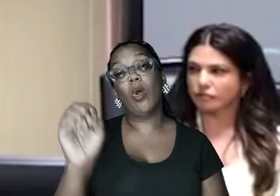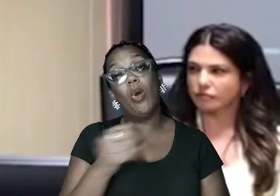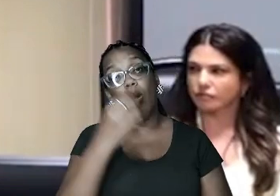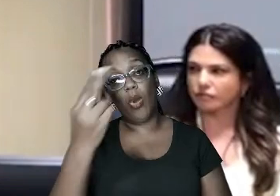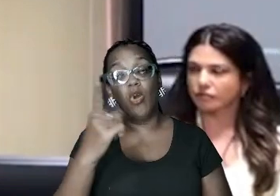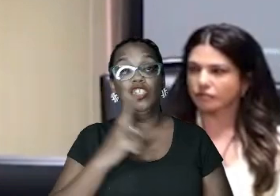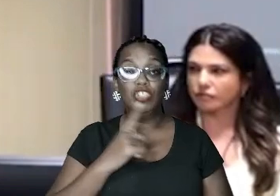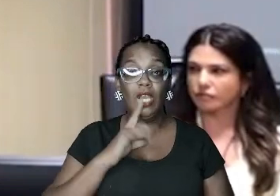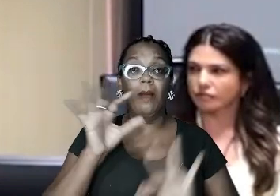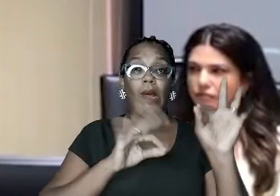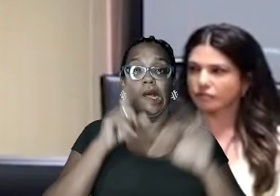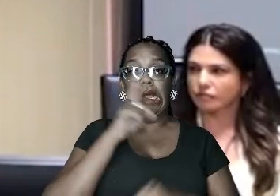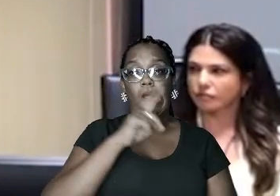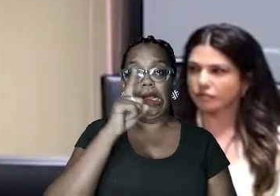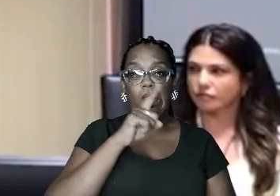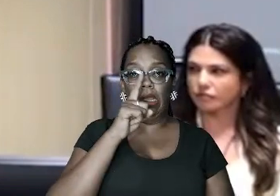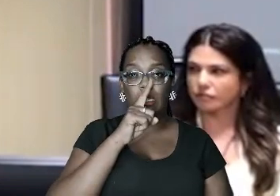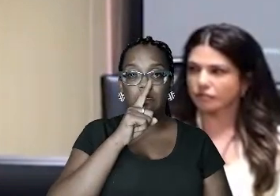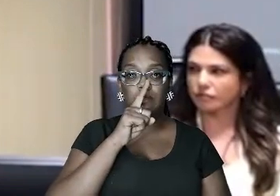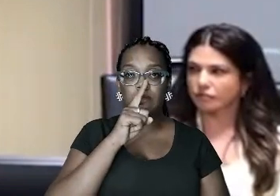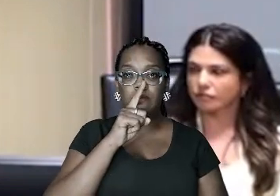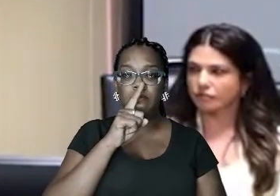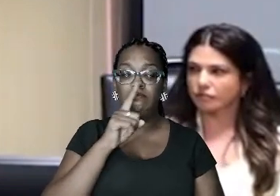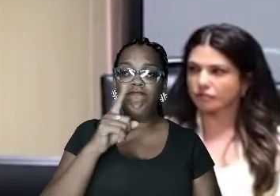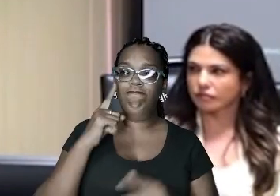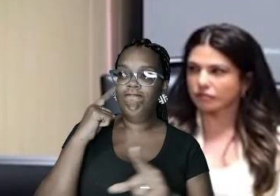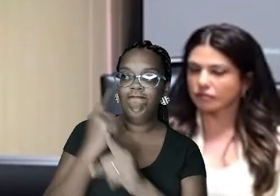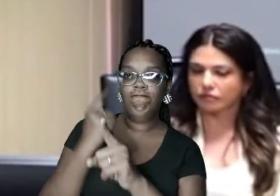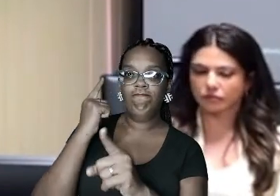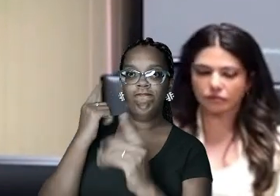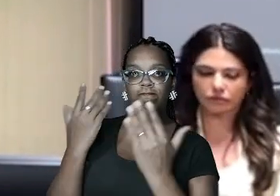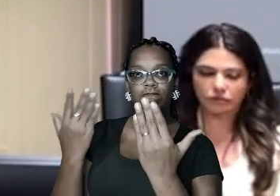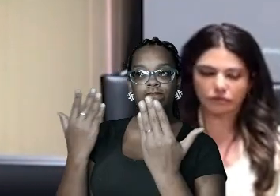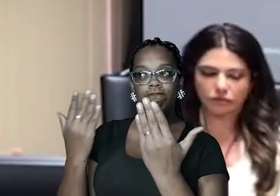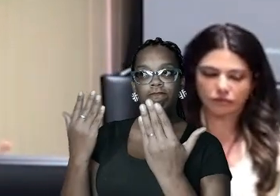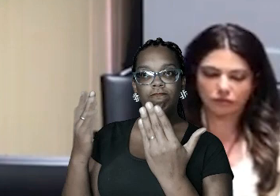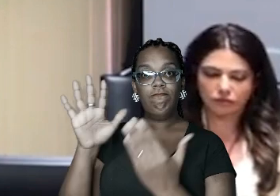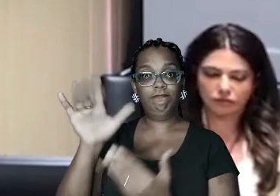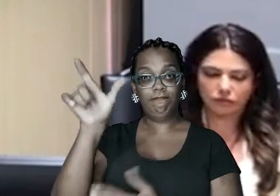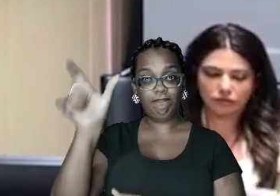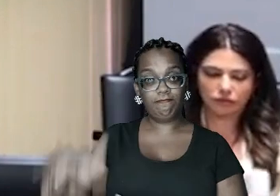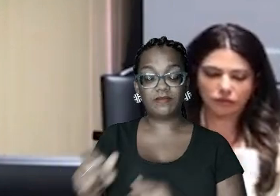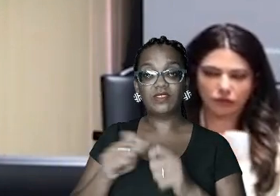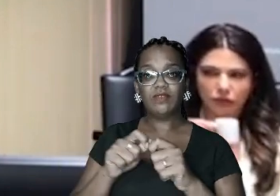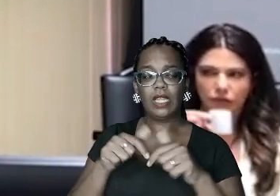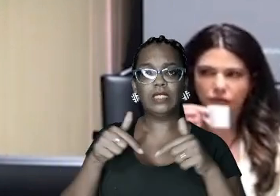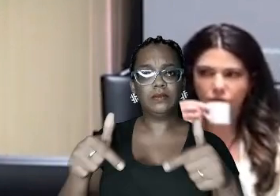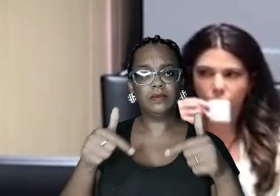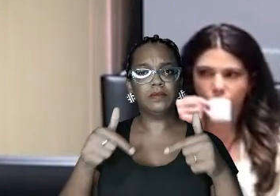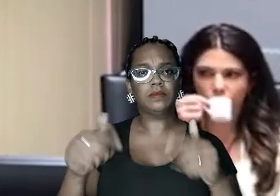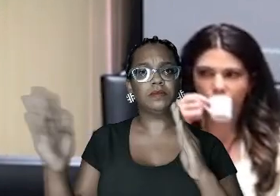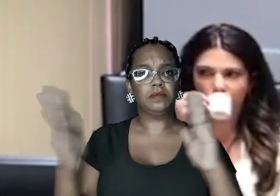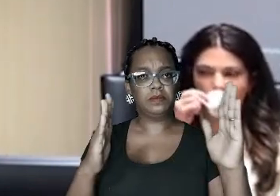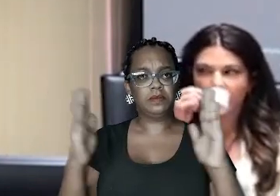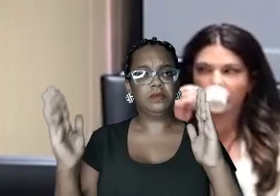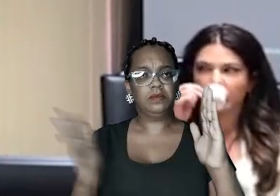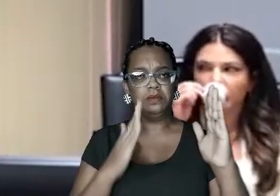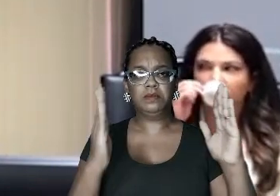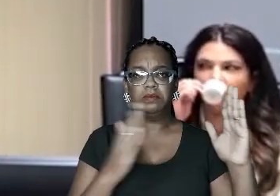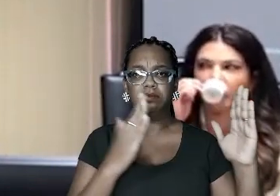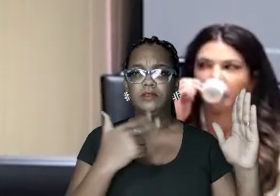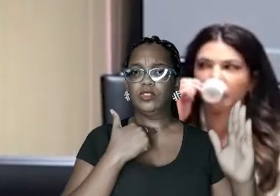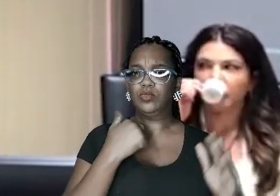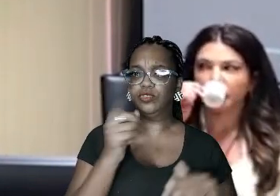ali se prever ou com deficiência você deparou com isso então Tecnicamente essa pessoa fez